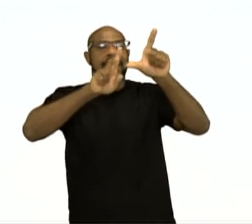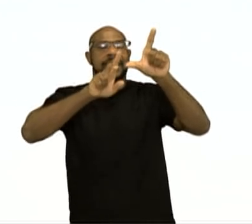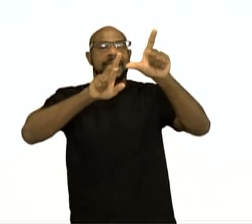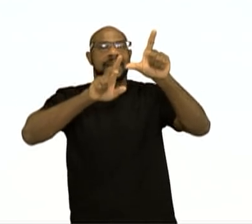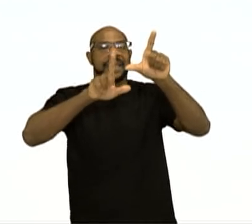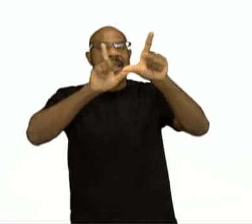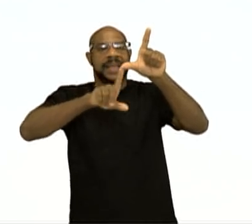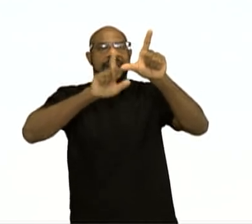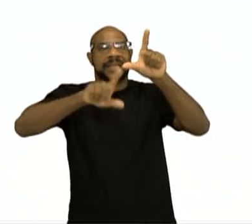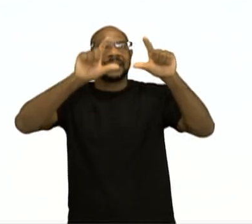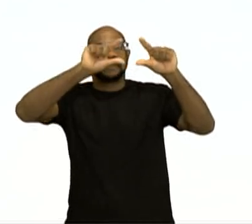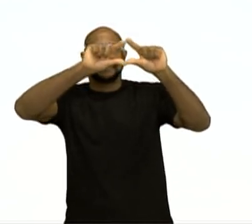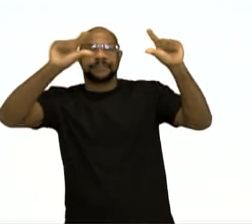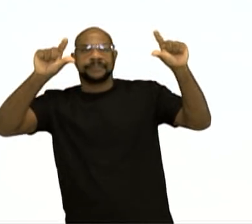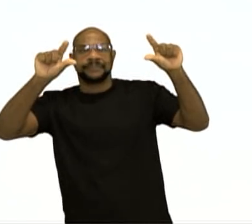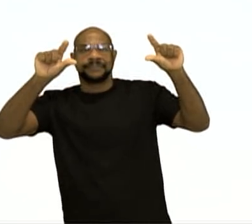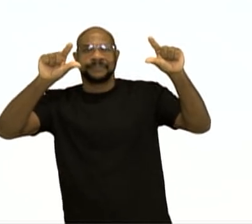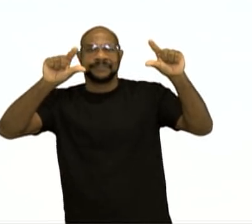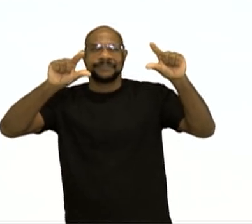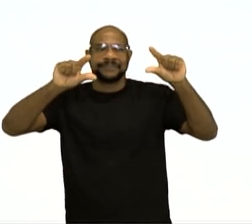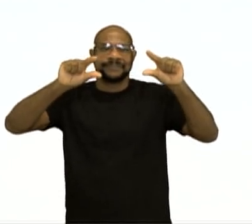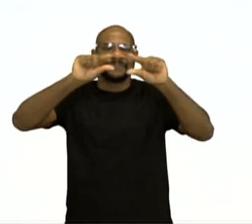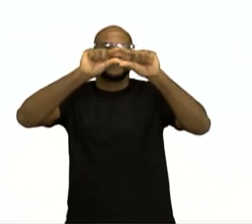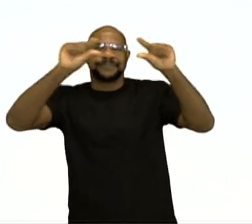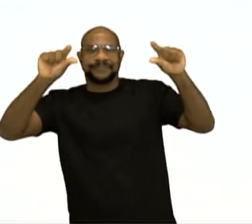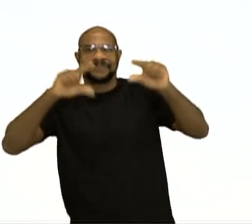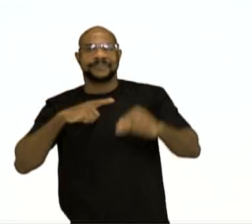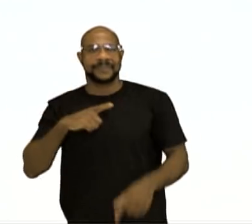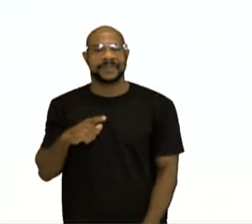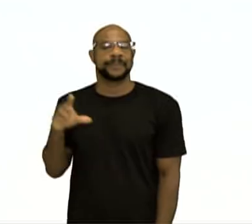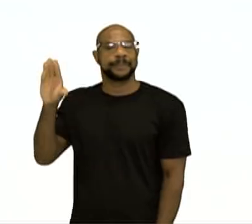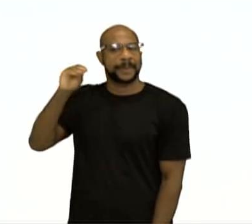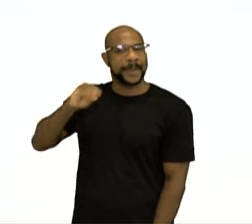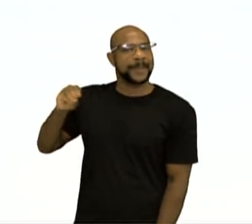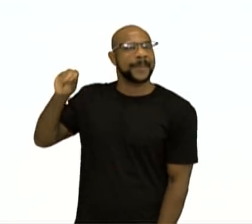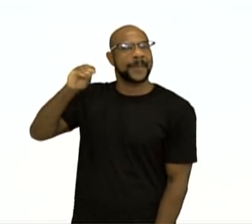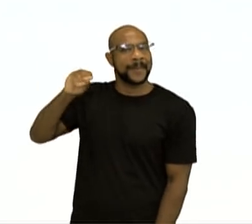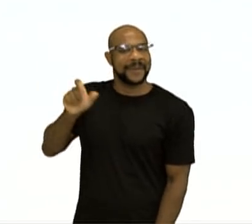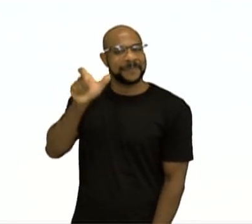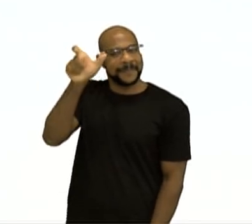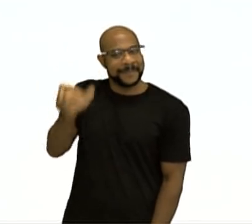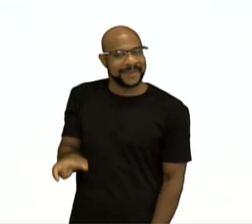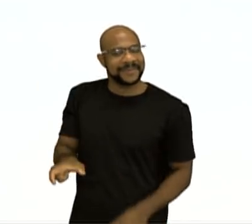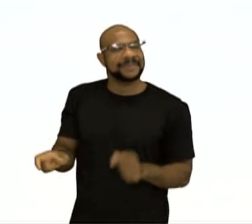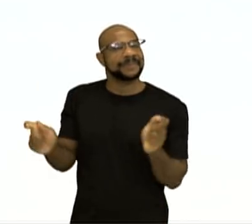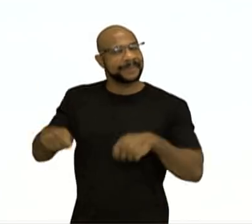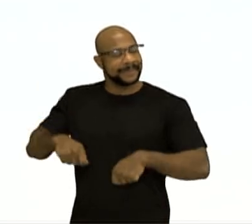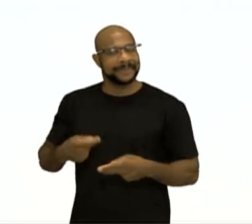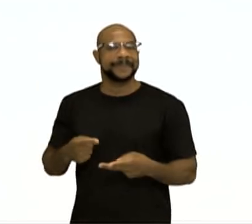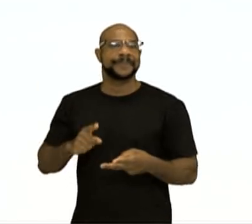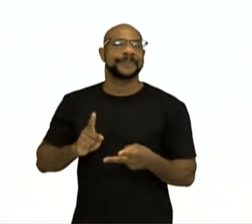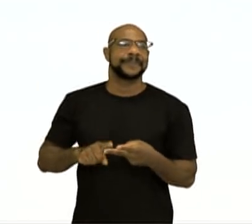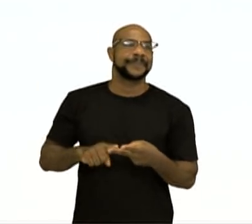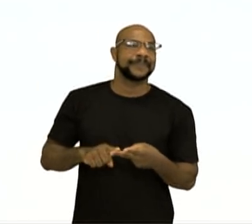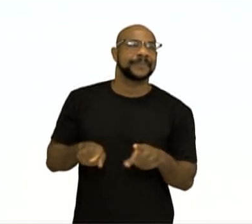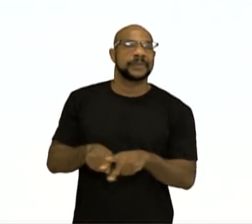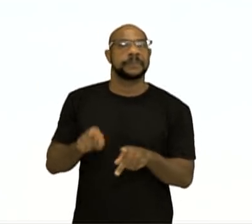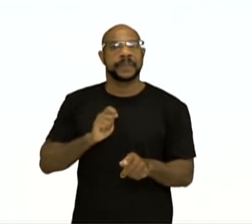o texto pode aparecer aí nas falas das personagens, né? Ou pode aparecer como